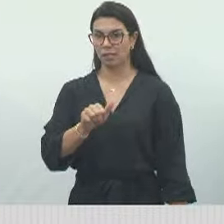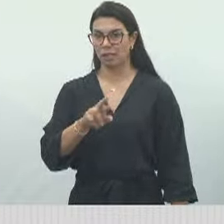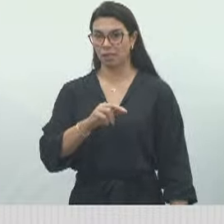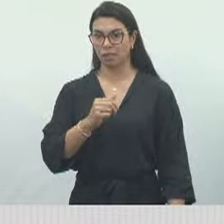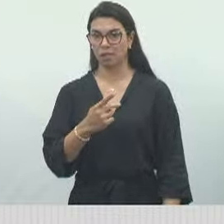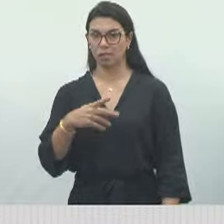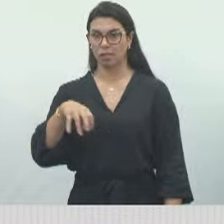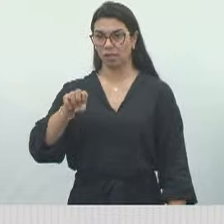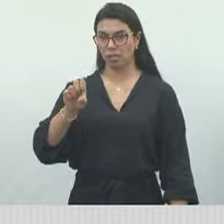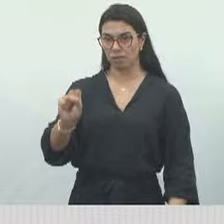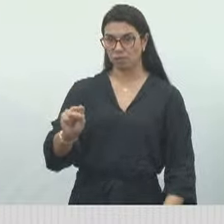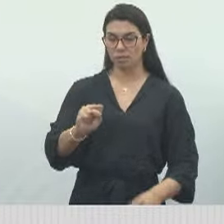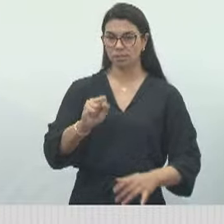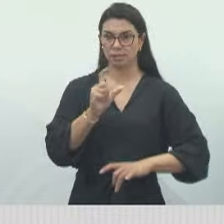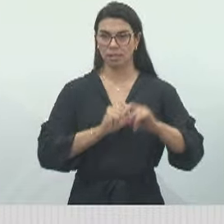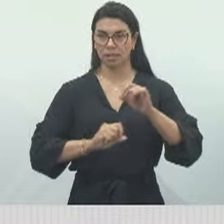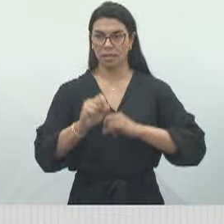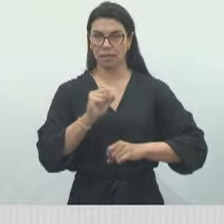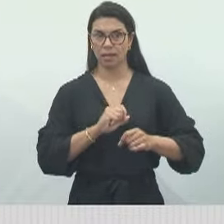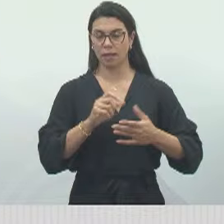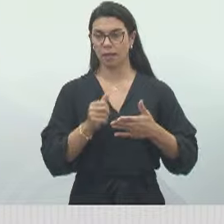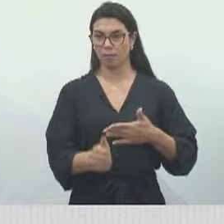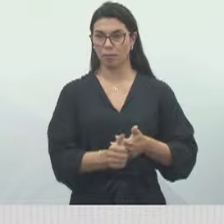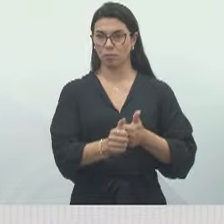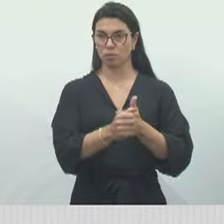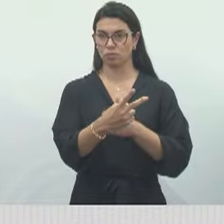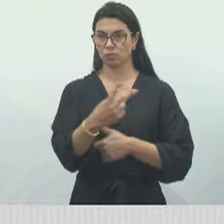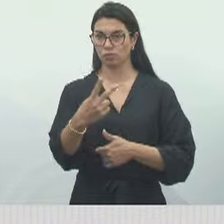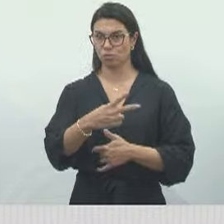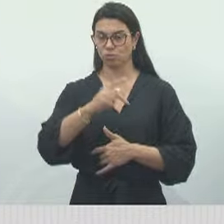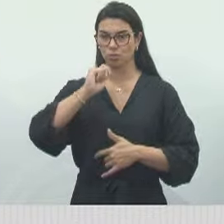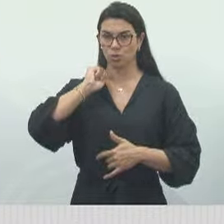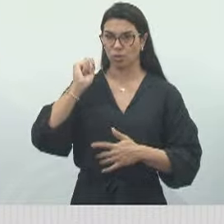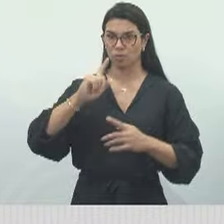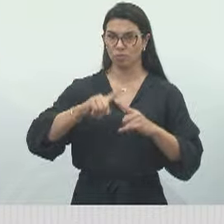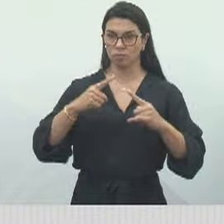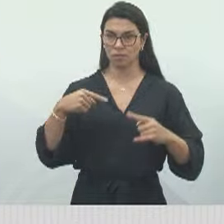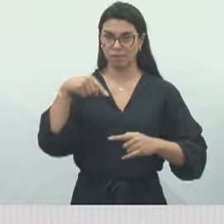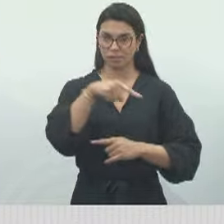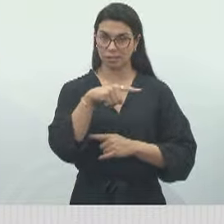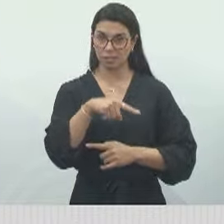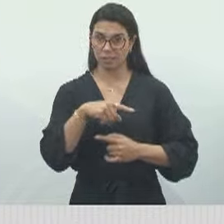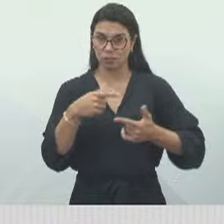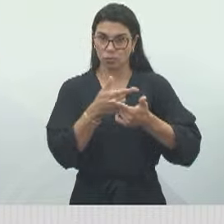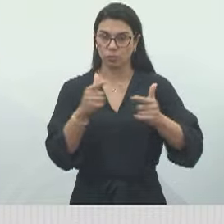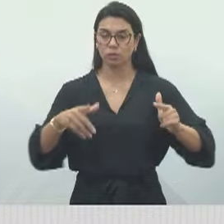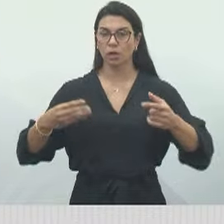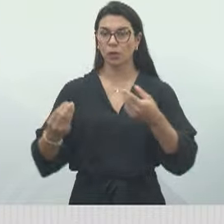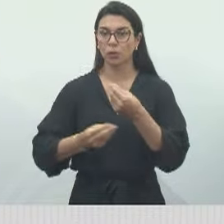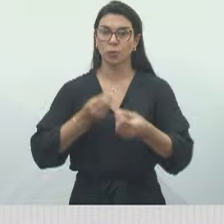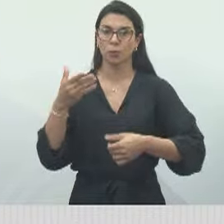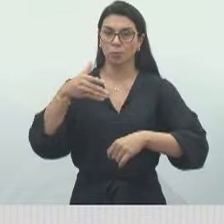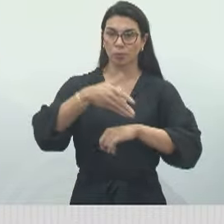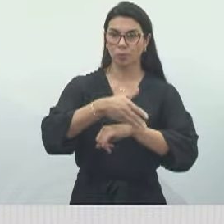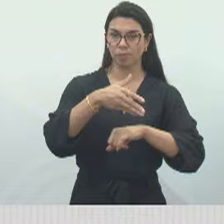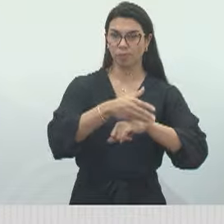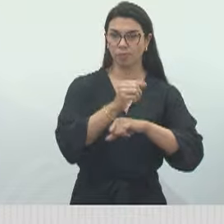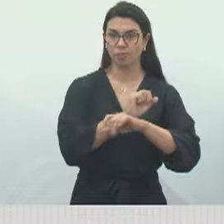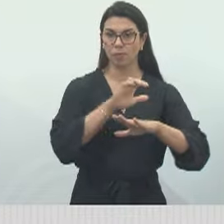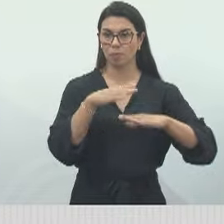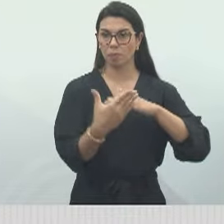quem vai para o 22 de abril. Então, ali não tem como entrar no bairro